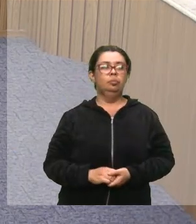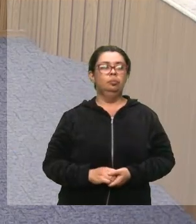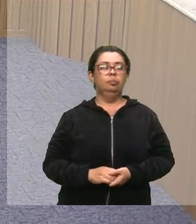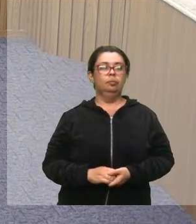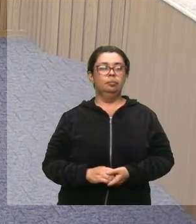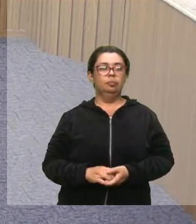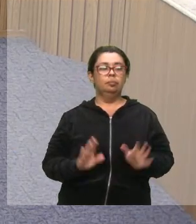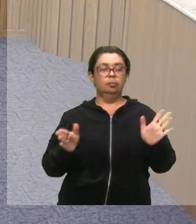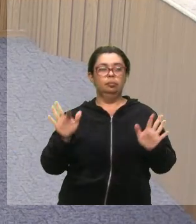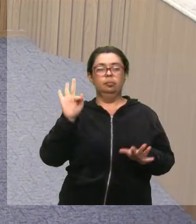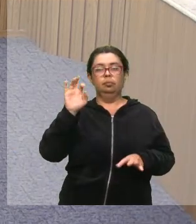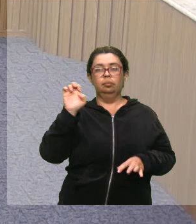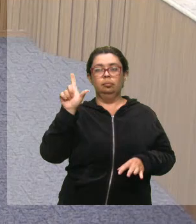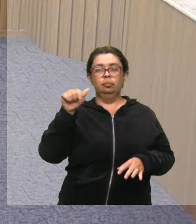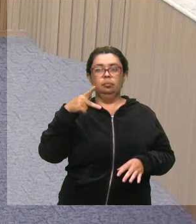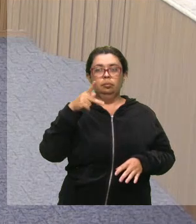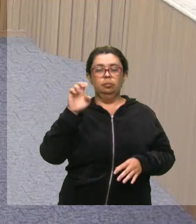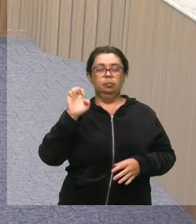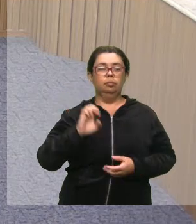então, Felipe.